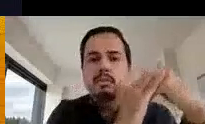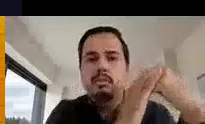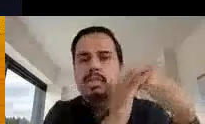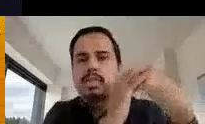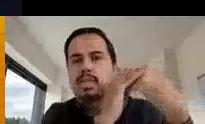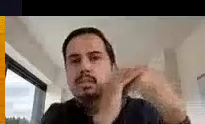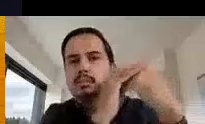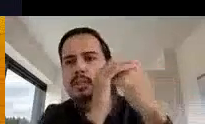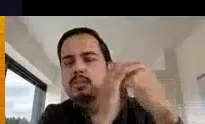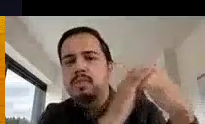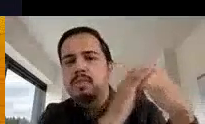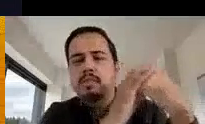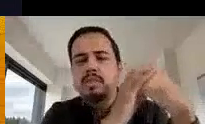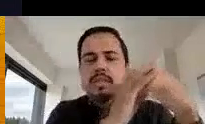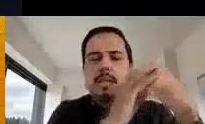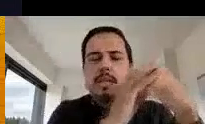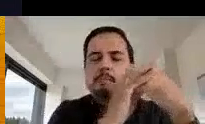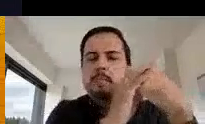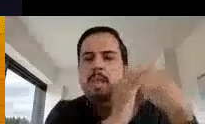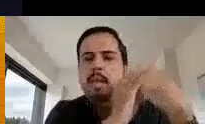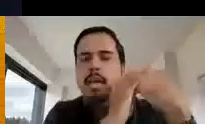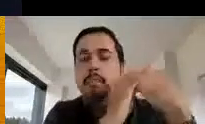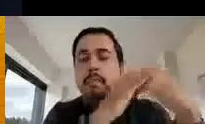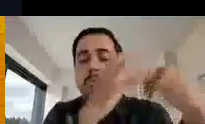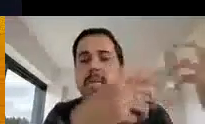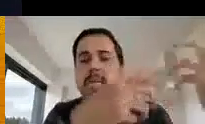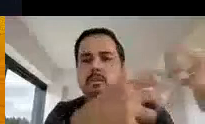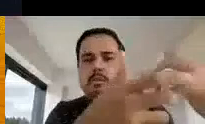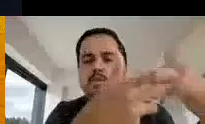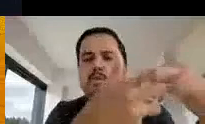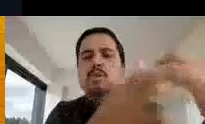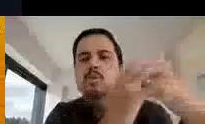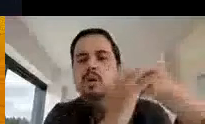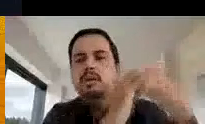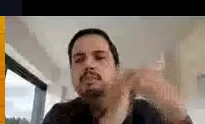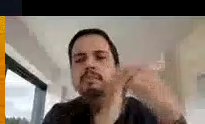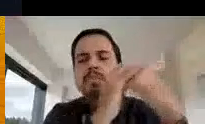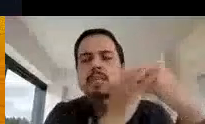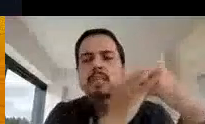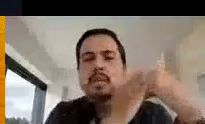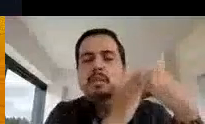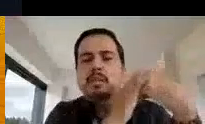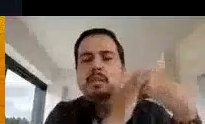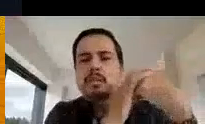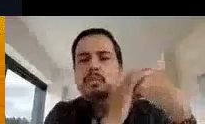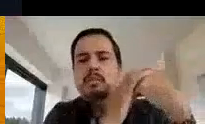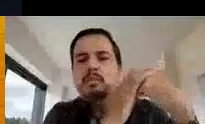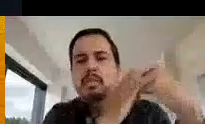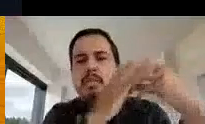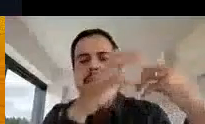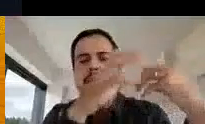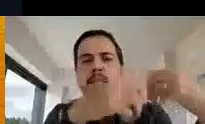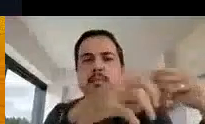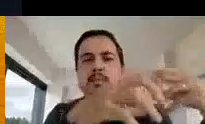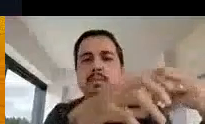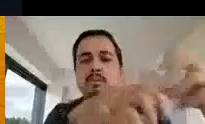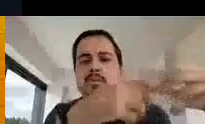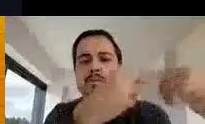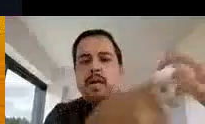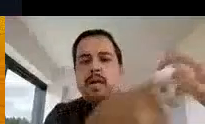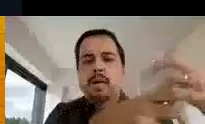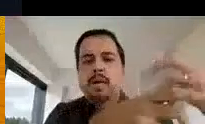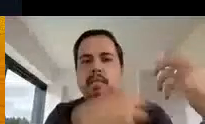as inovações de logística, você tem as inovações de experiência do consumidor. Você tem as inovações